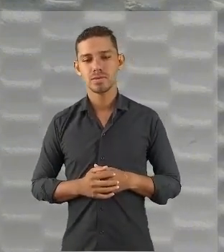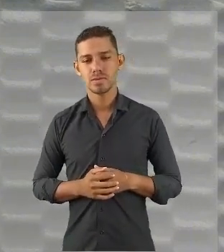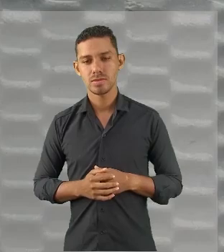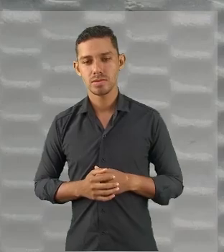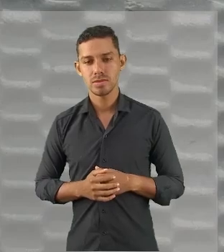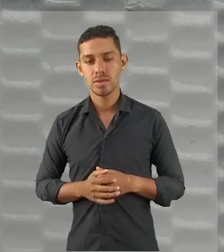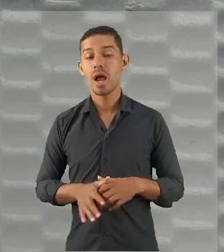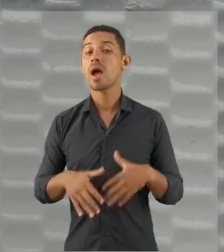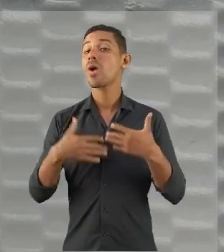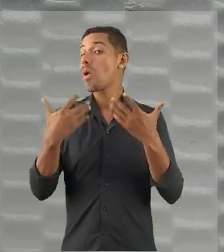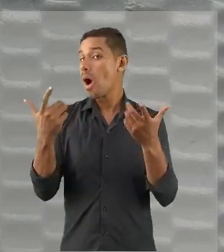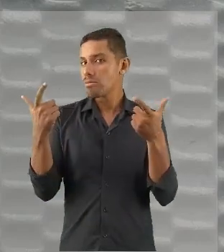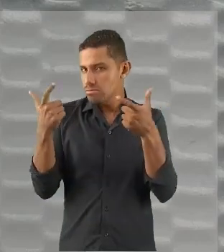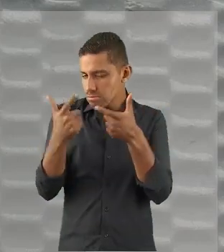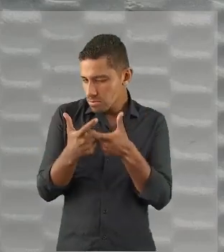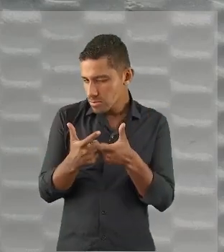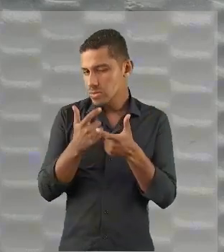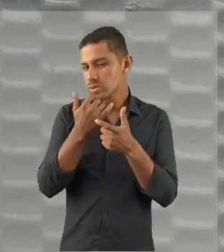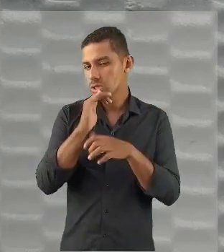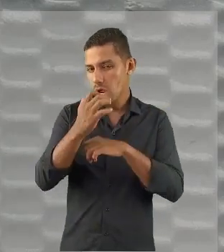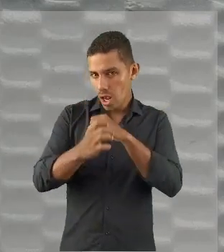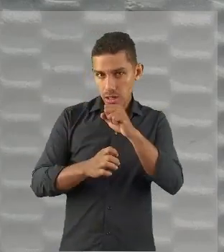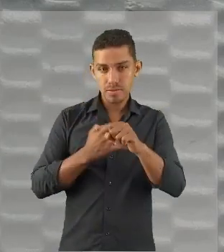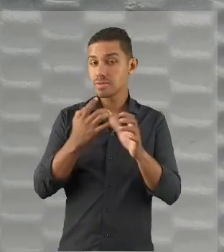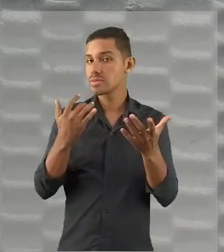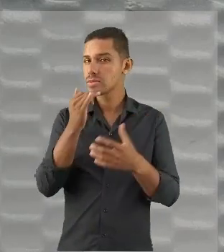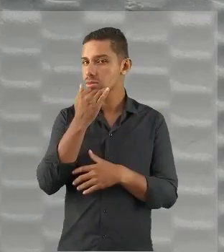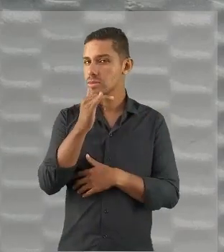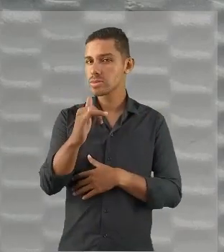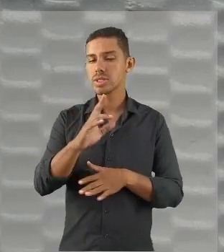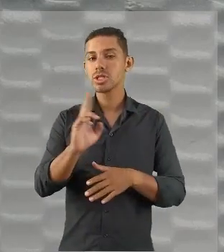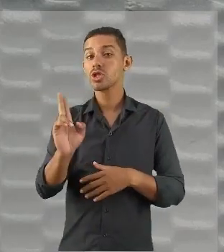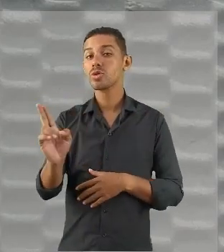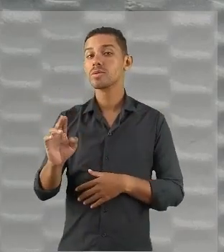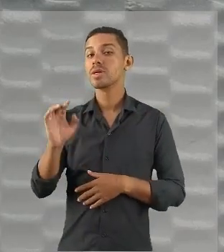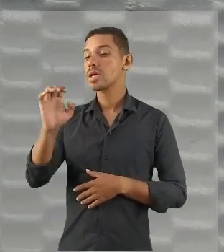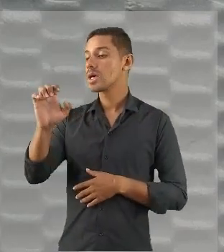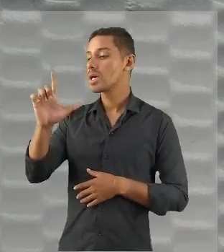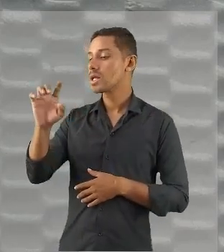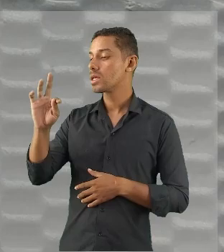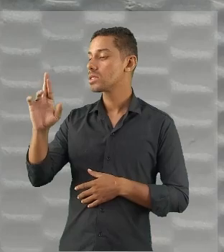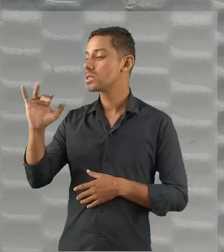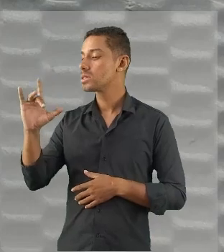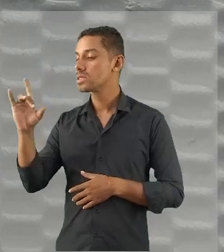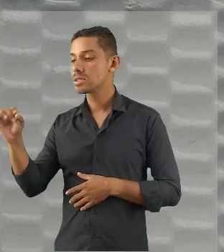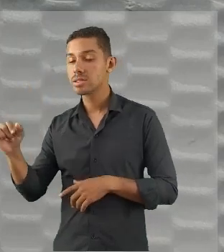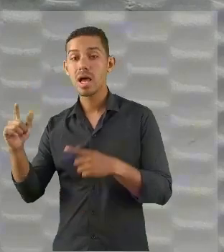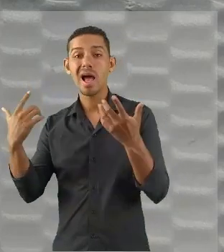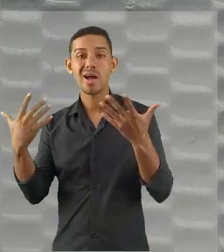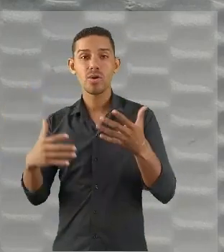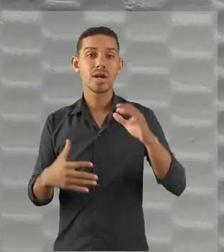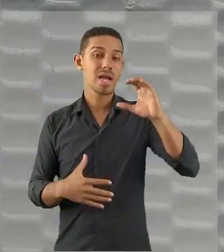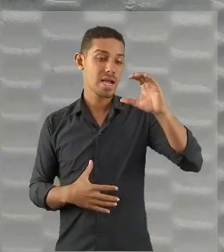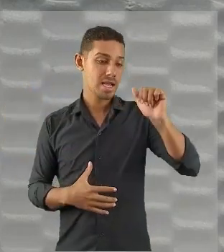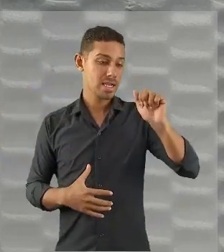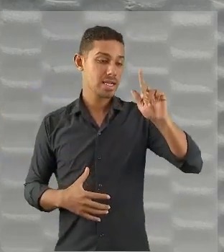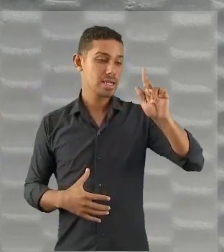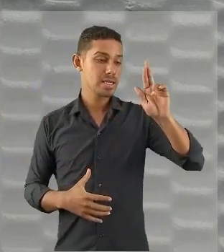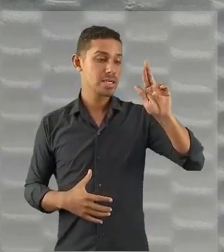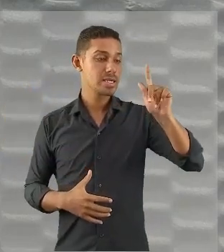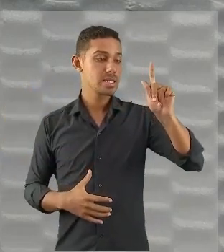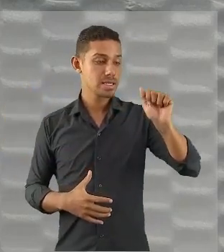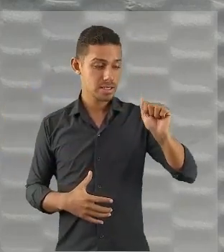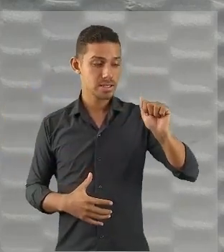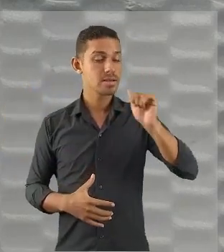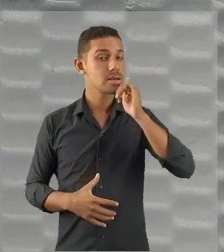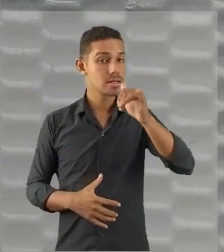e qual é a menor quantidade de eletricidade, que a partir de agora a gente não vai mais chamar de eletricidade, a gente vai chamar de carga elétrica, que é